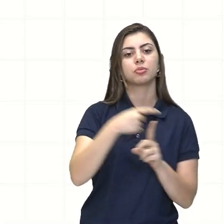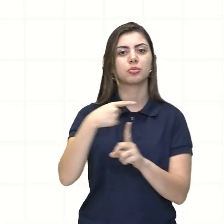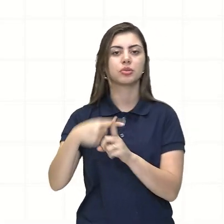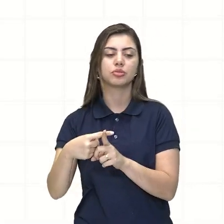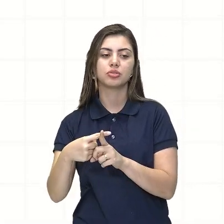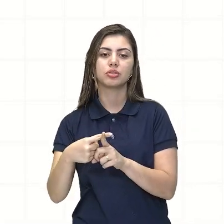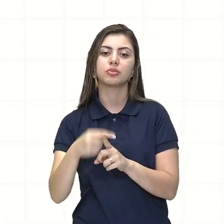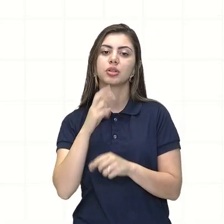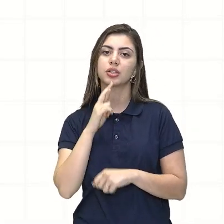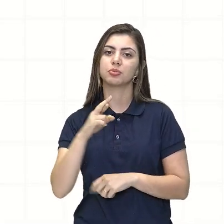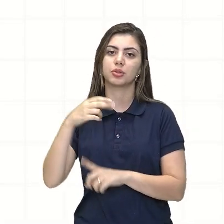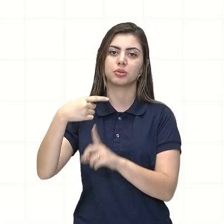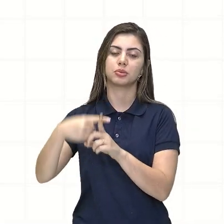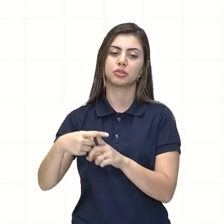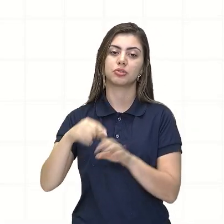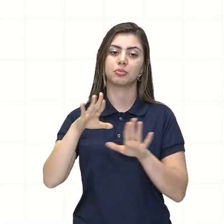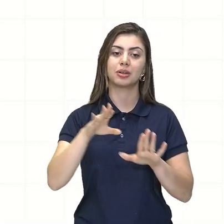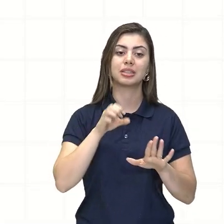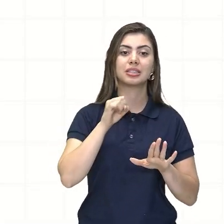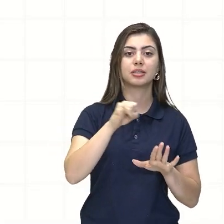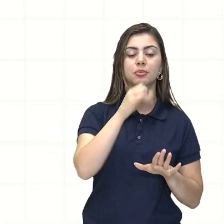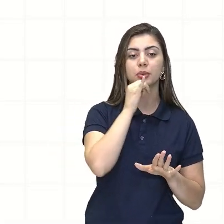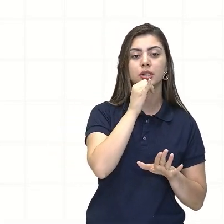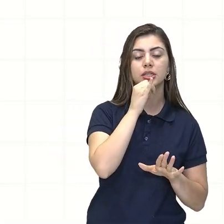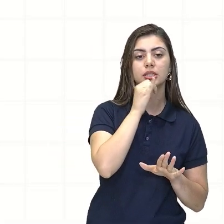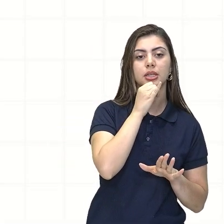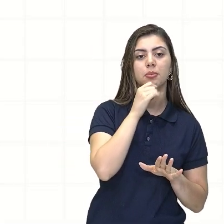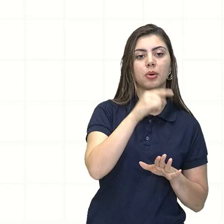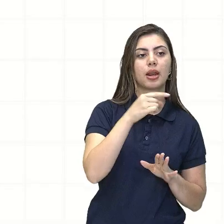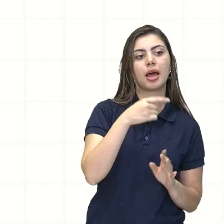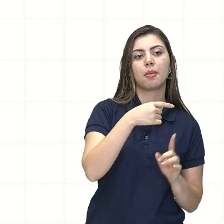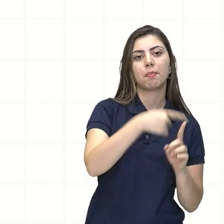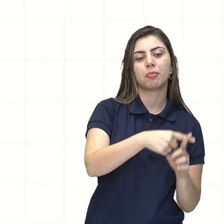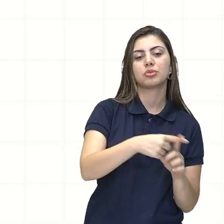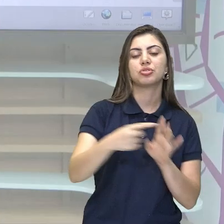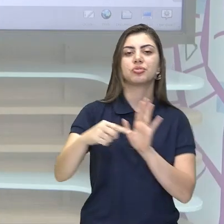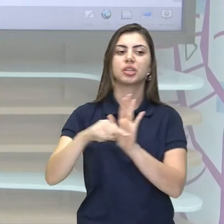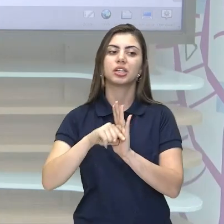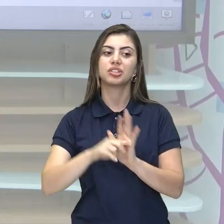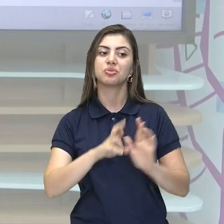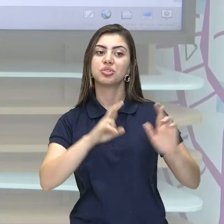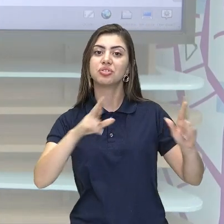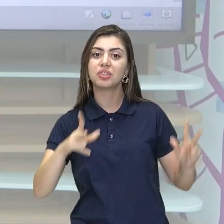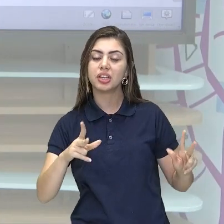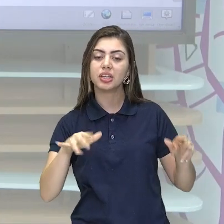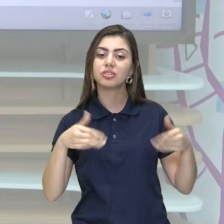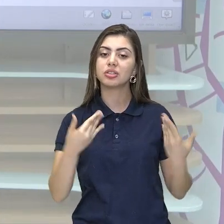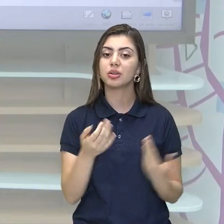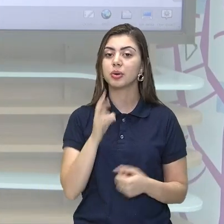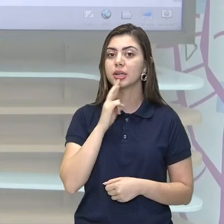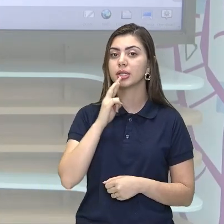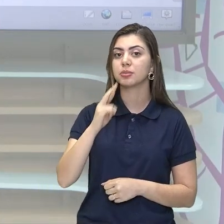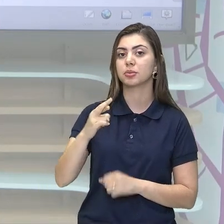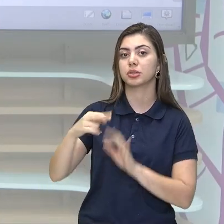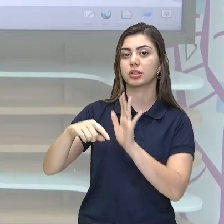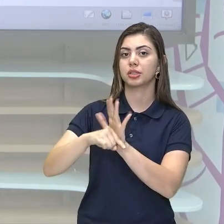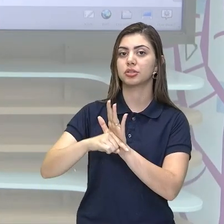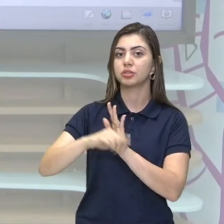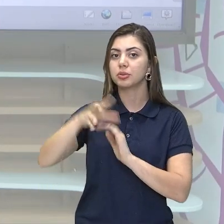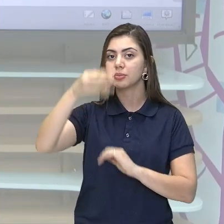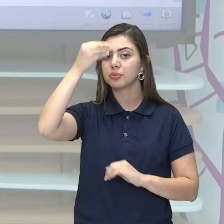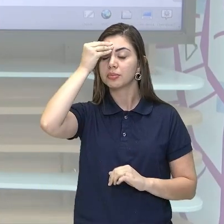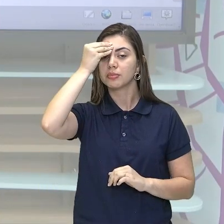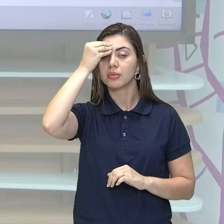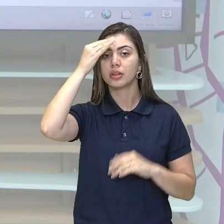positivo. Sinais diferentes, meu resultado vai dar negativo. Então, gravem bem. Jogo